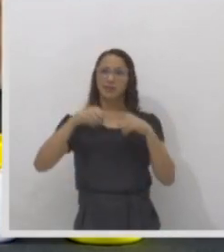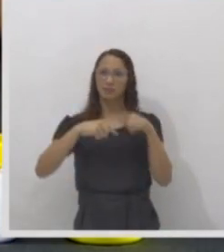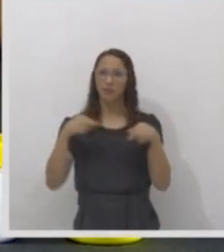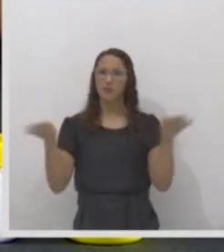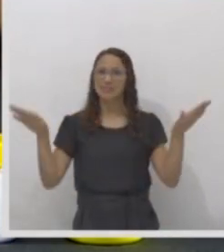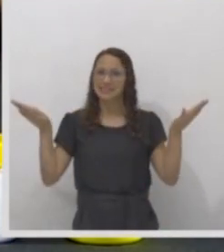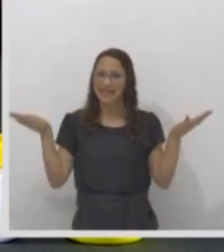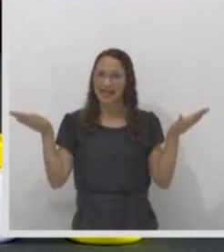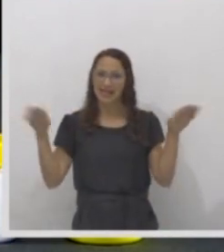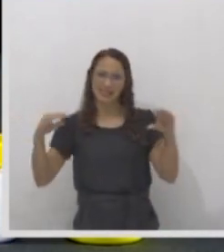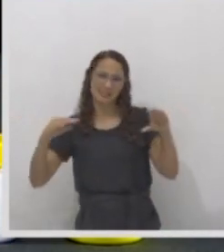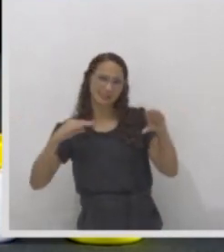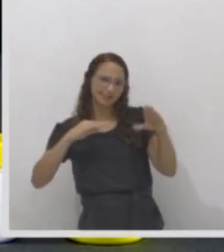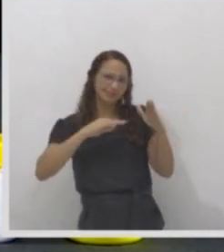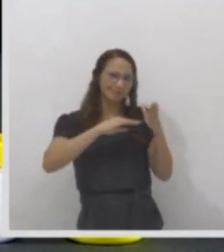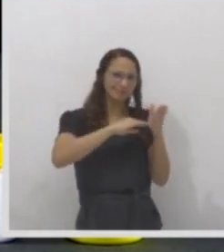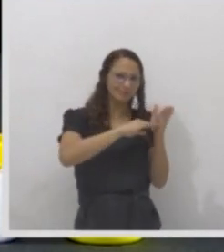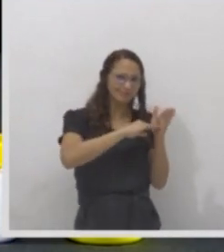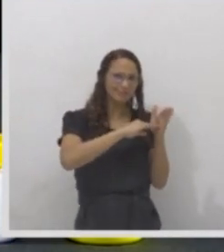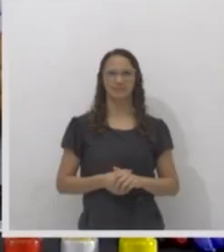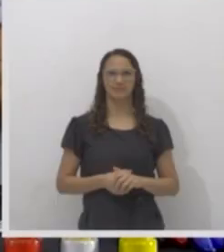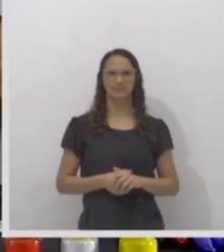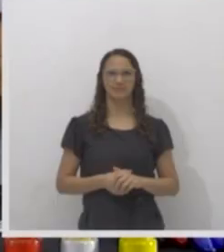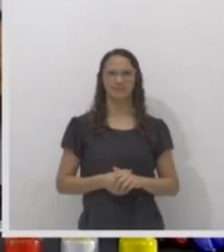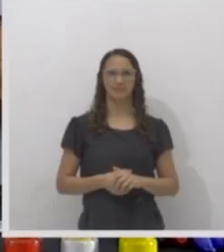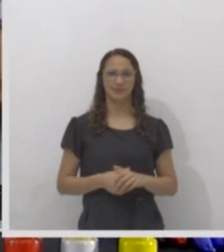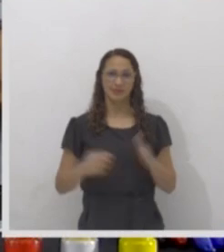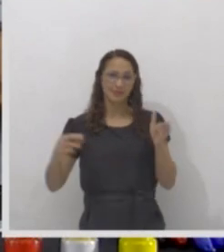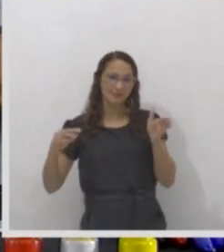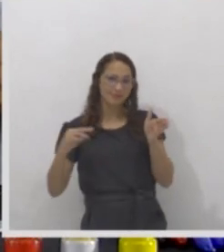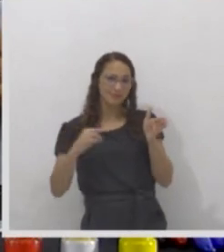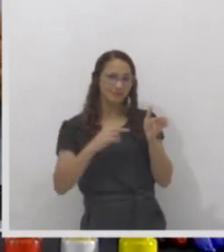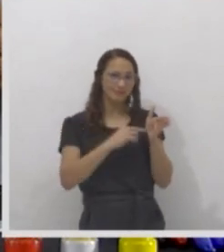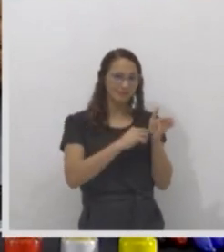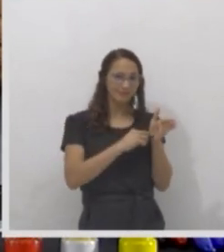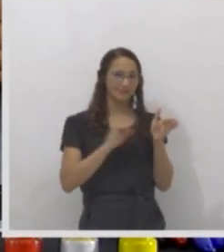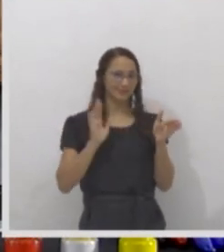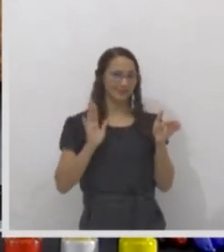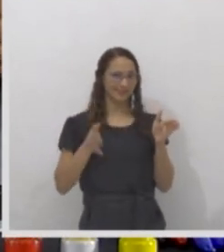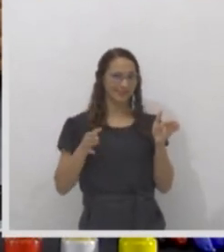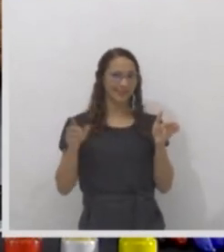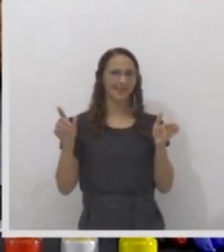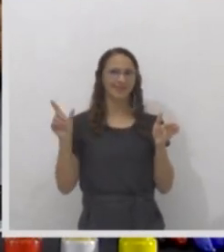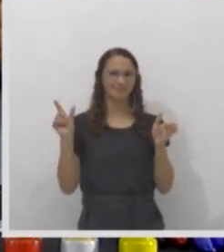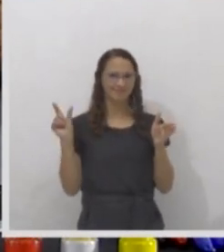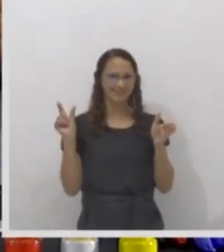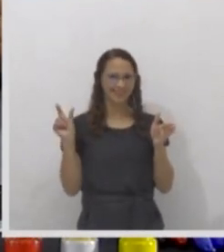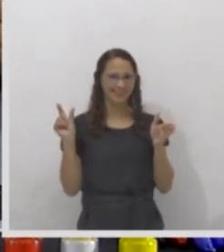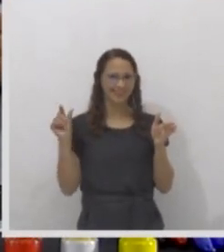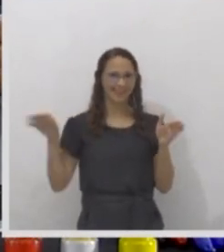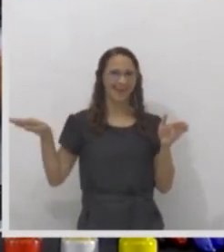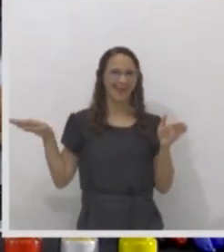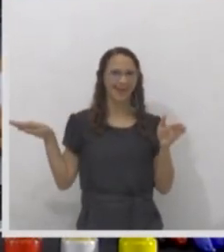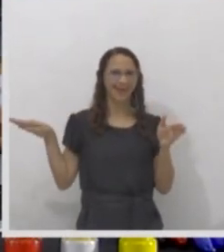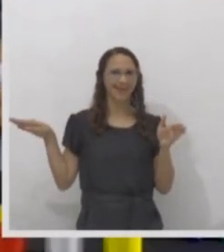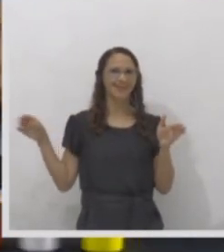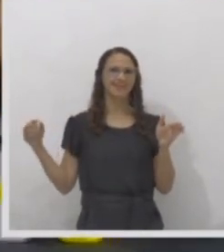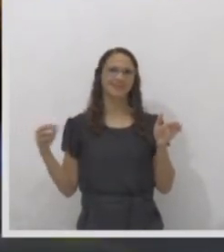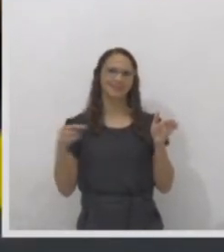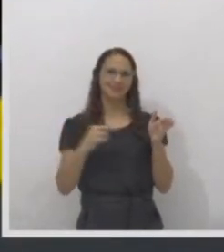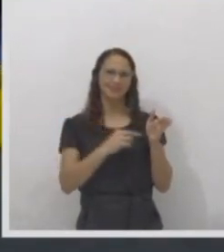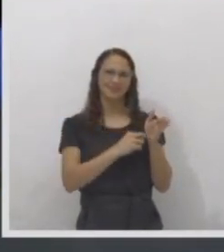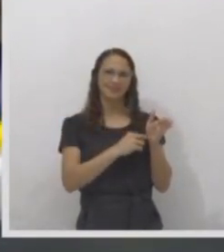asa maior e o encaixe da asa menor. Encaixei a asa menor. Olha, percebo que o corte aqui